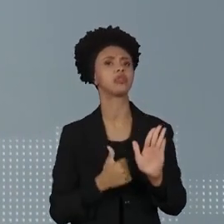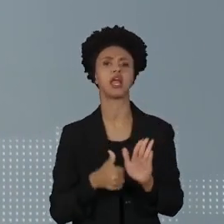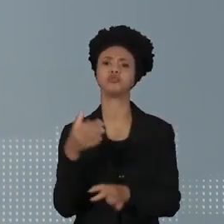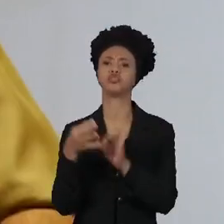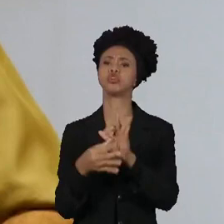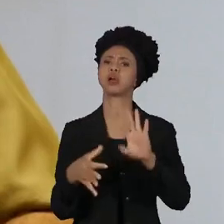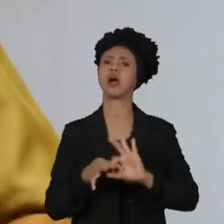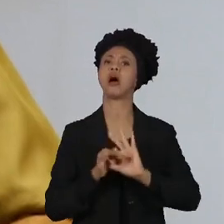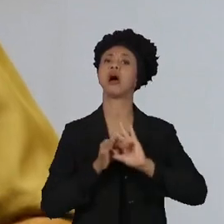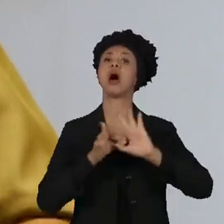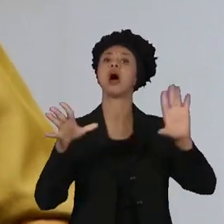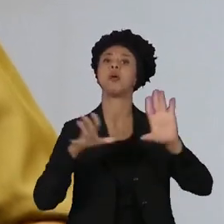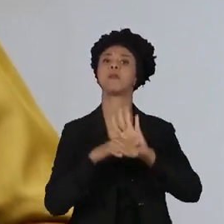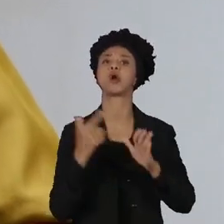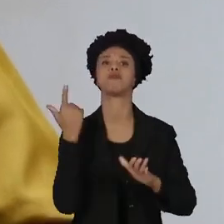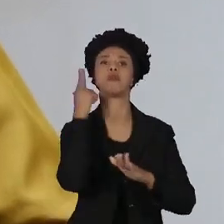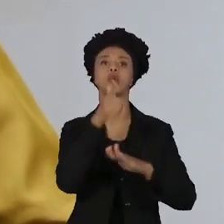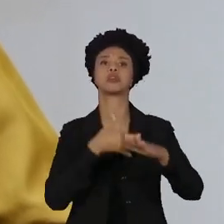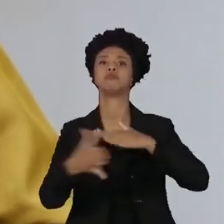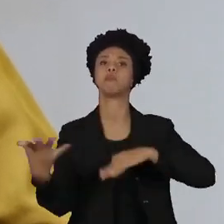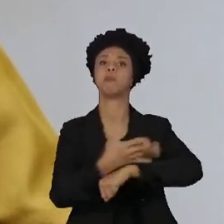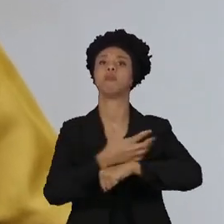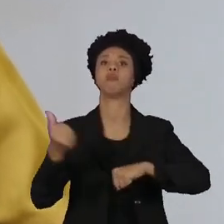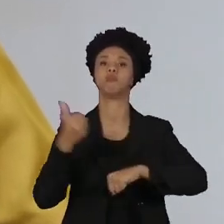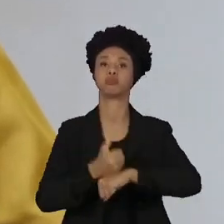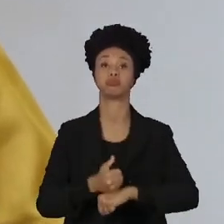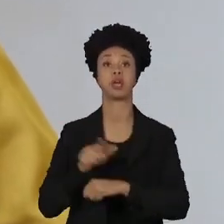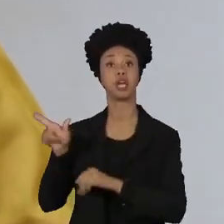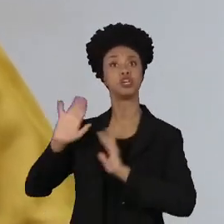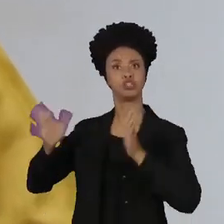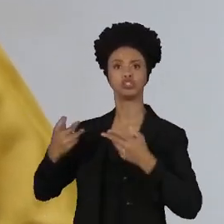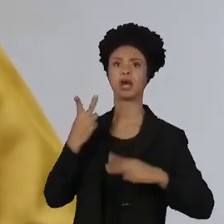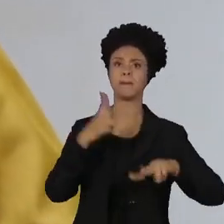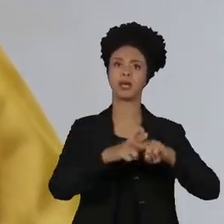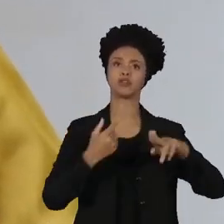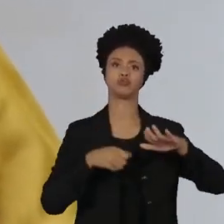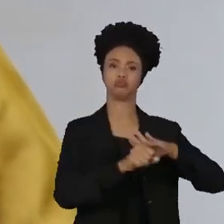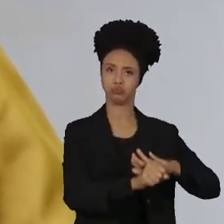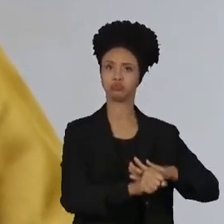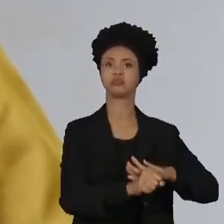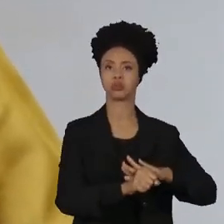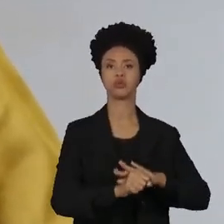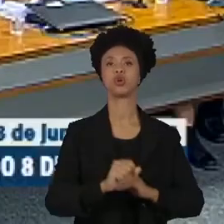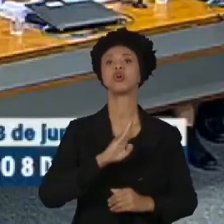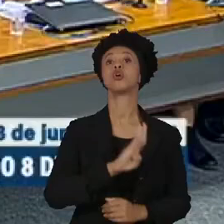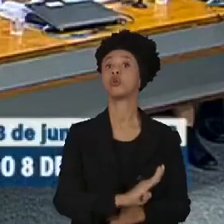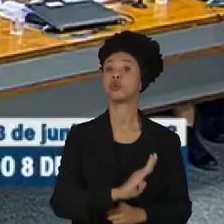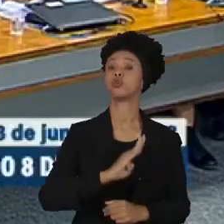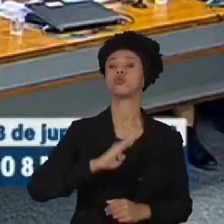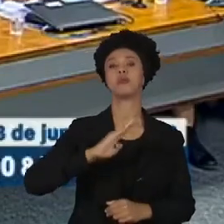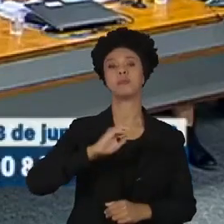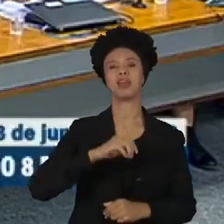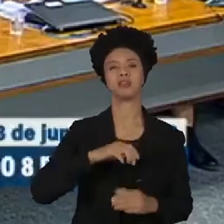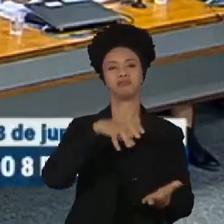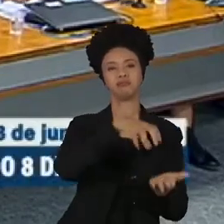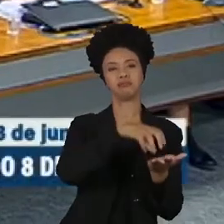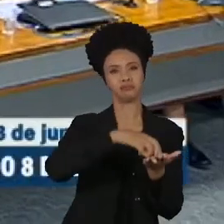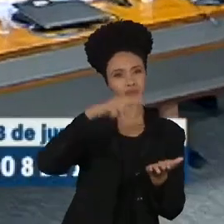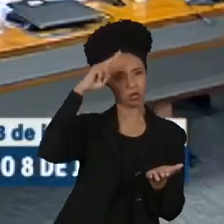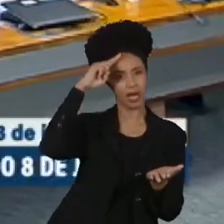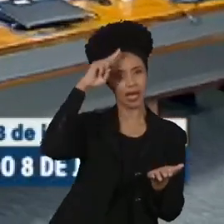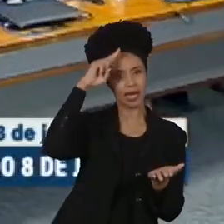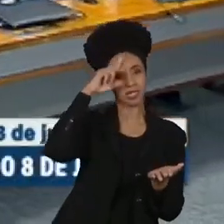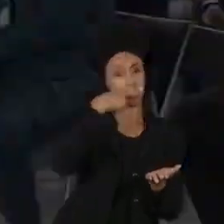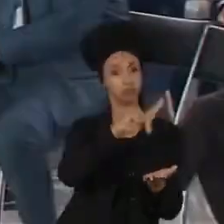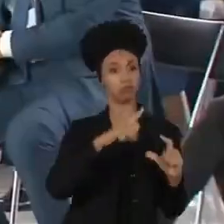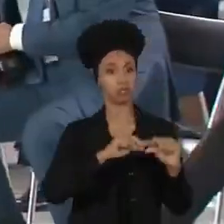golpe de Estado. Mauro Cid está preso no batalhão de polícia do Exército em Brasília. A oposição queria